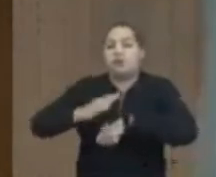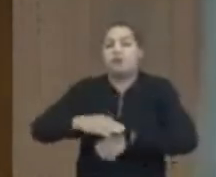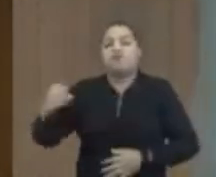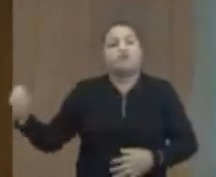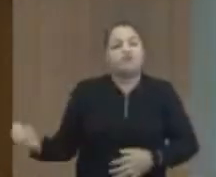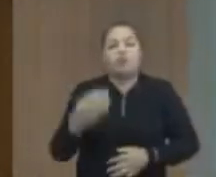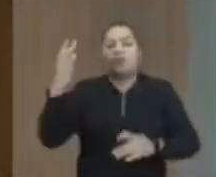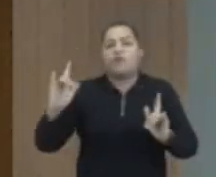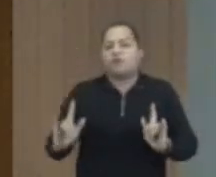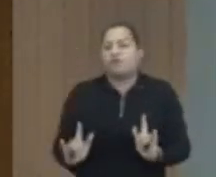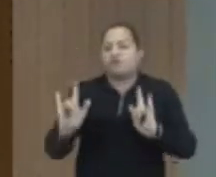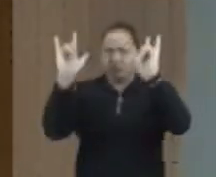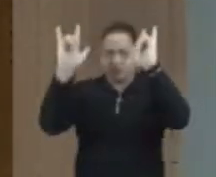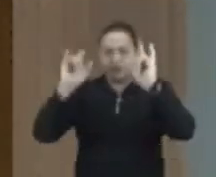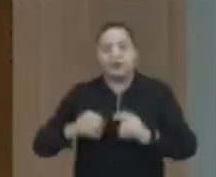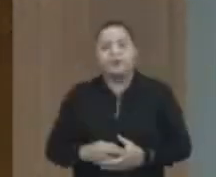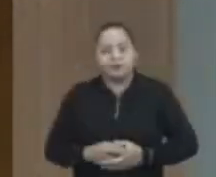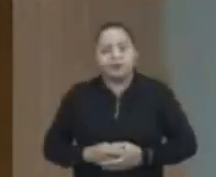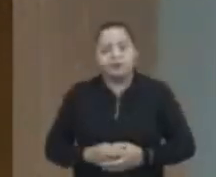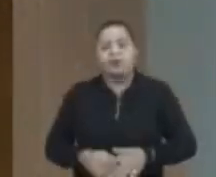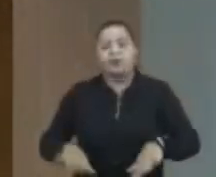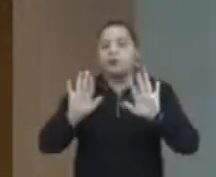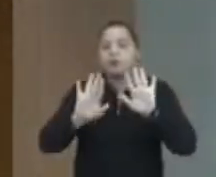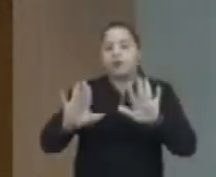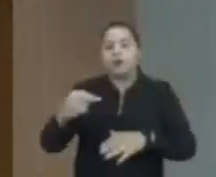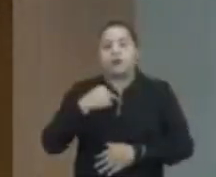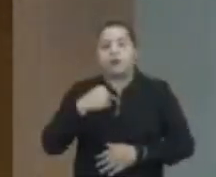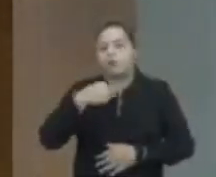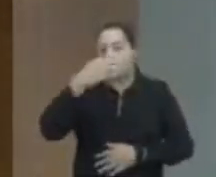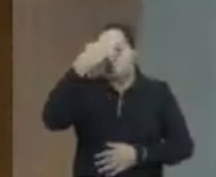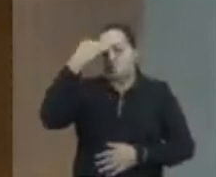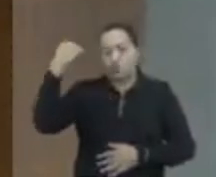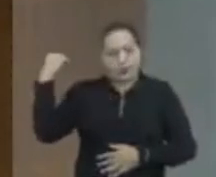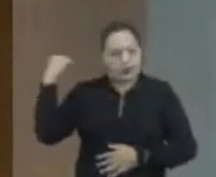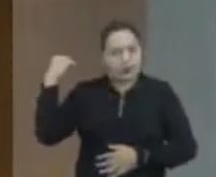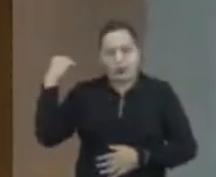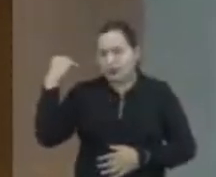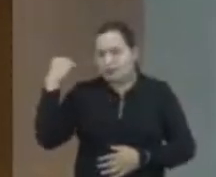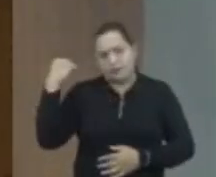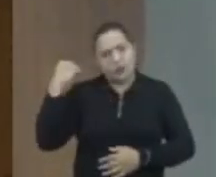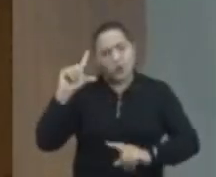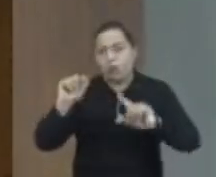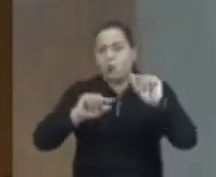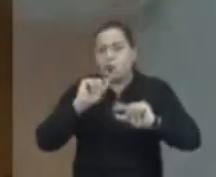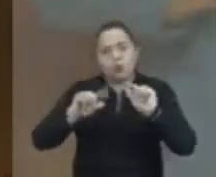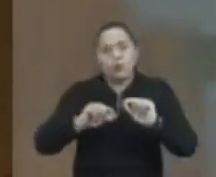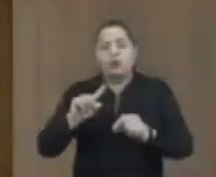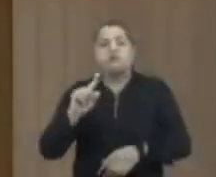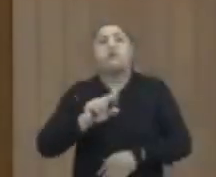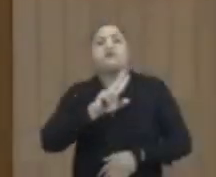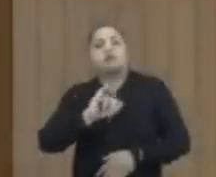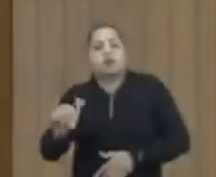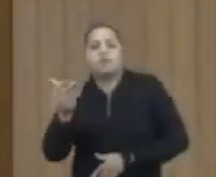sede. Nós não podemos esquecer que compartilhamos e compartilharemos em